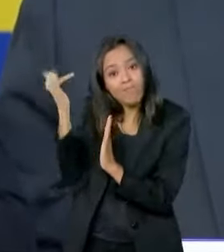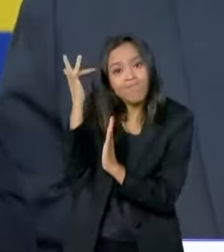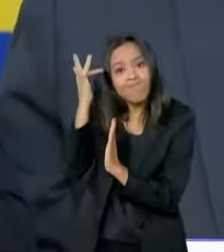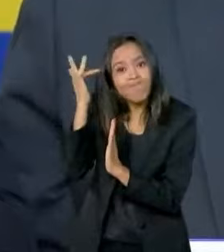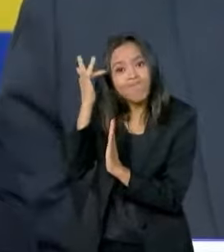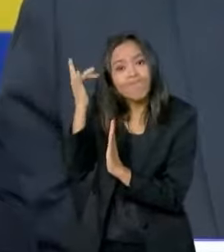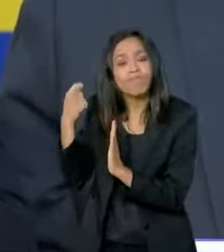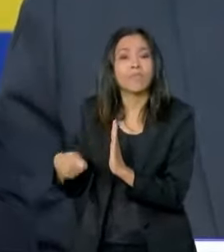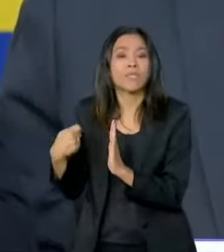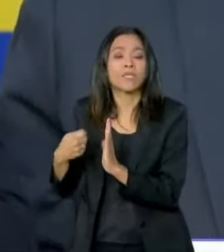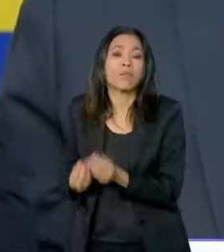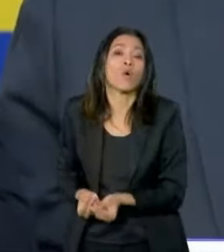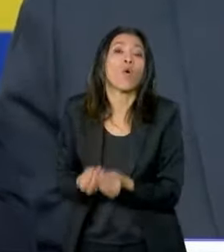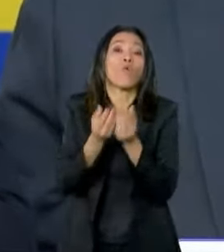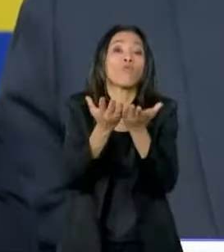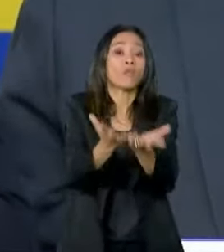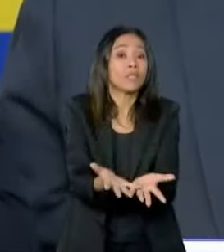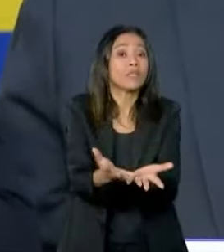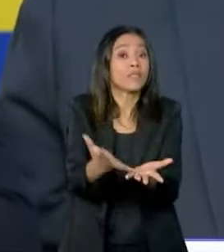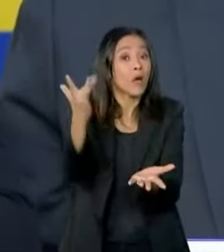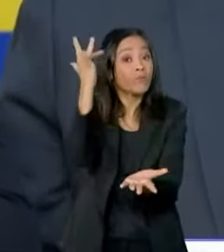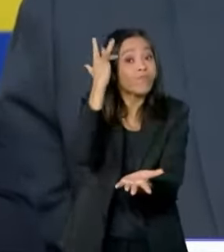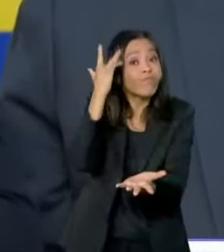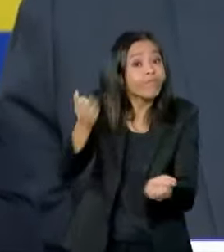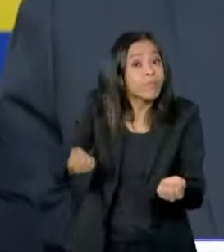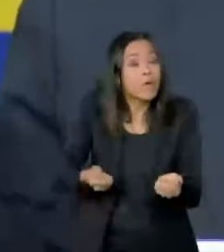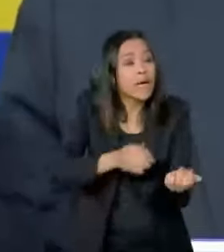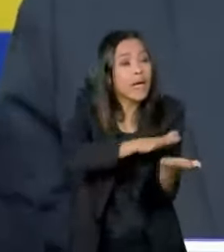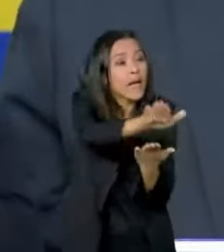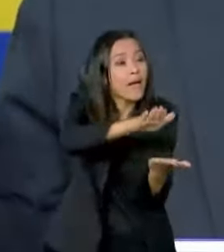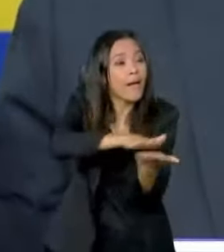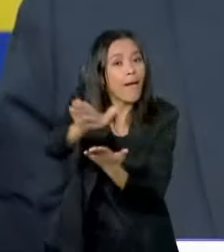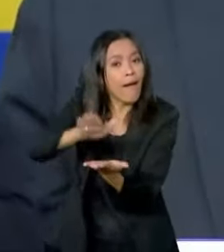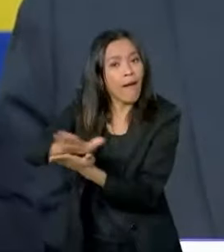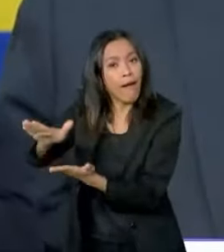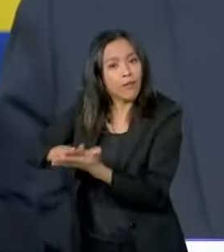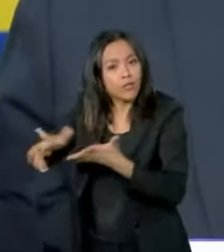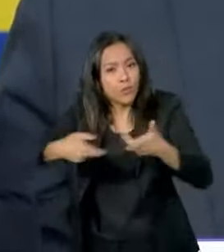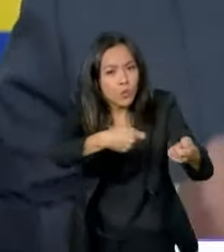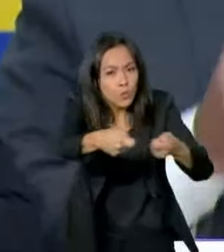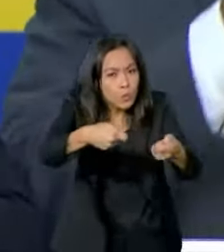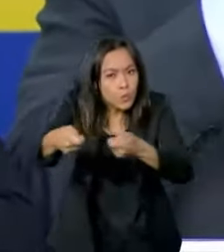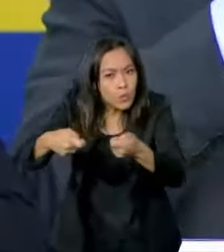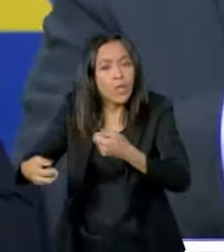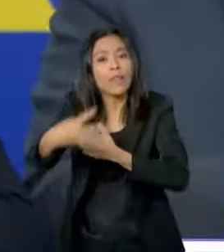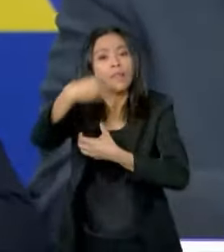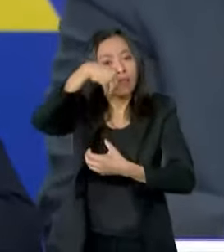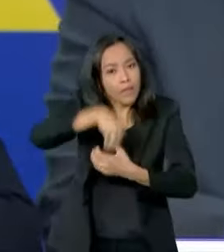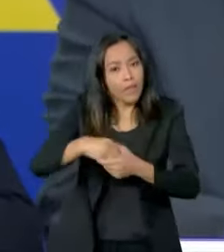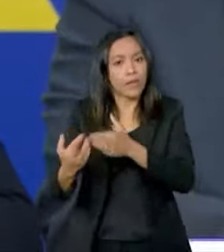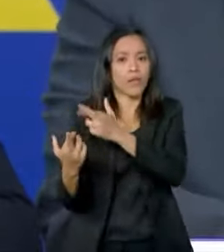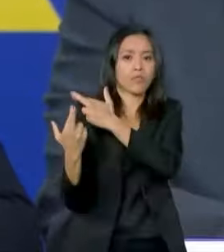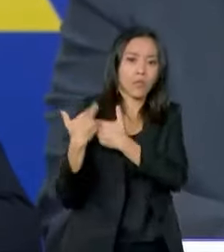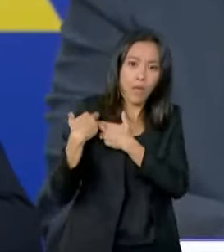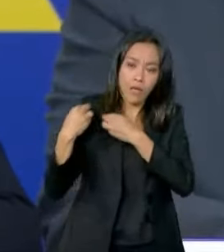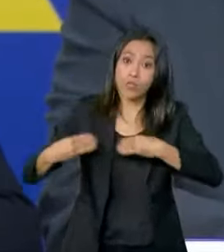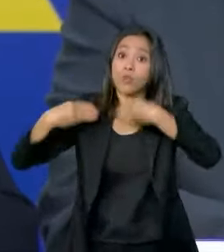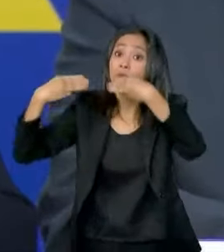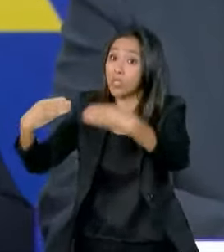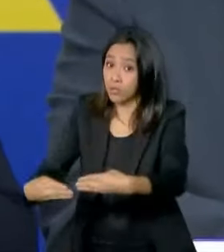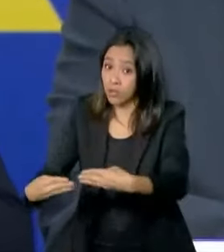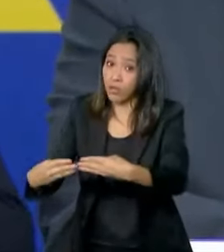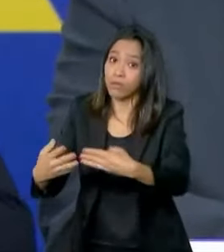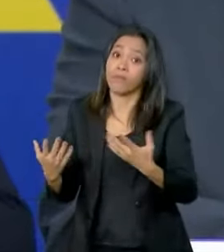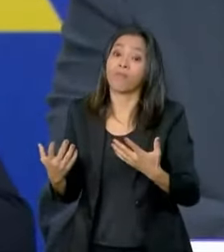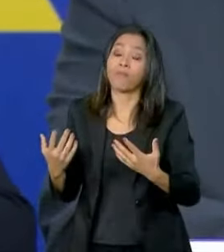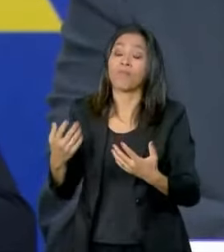garantir qualidade do gasto público. Esse é o papel do Ministério do Planejamento e Orçamento. E dentro disso, nós não podemos esquecer